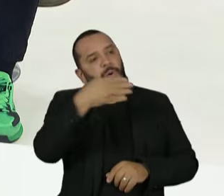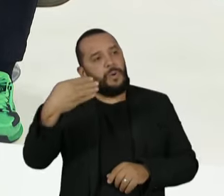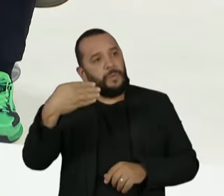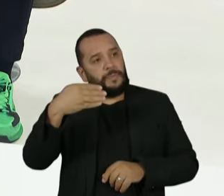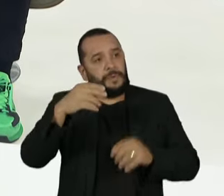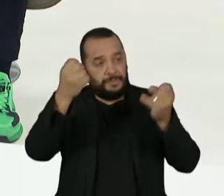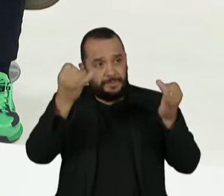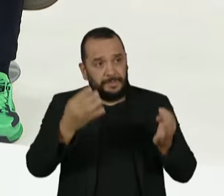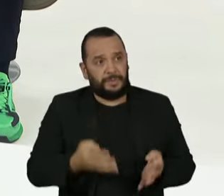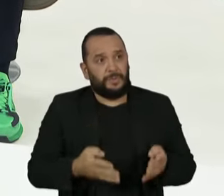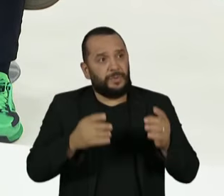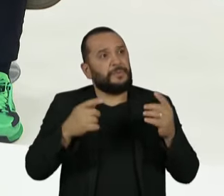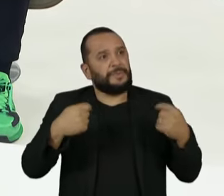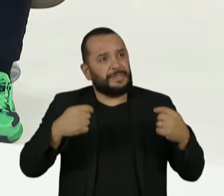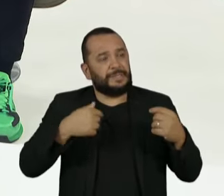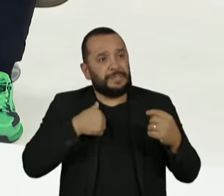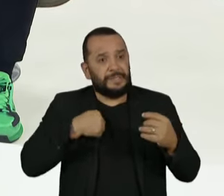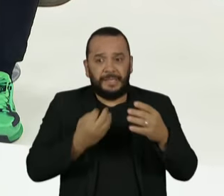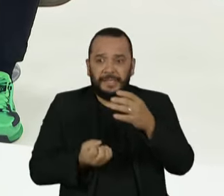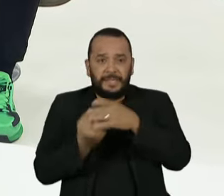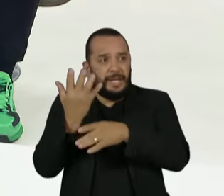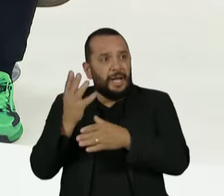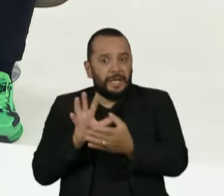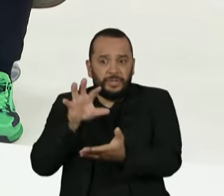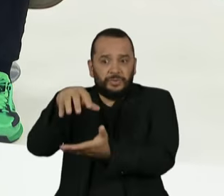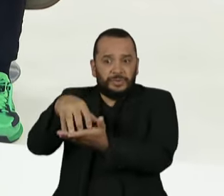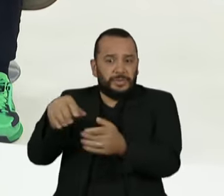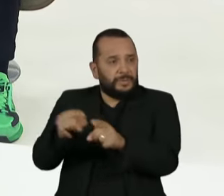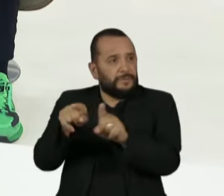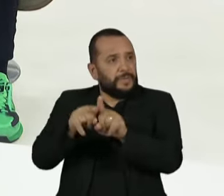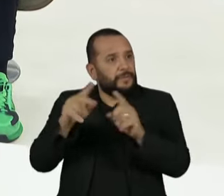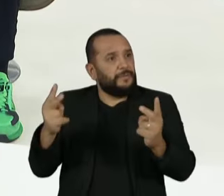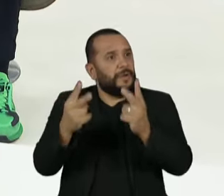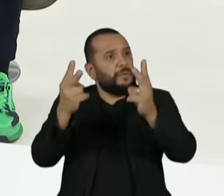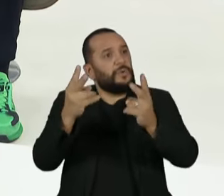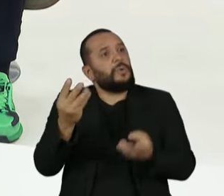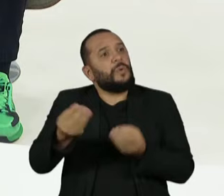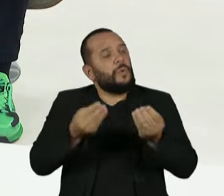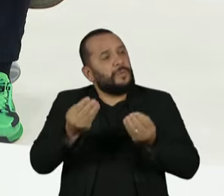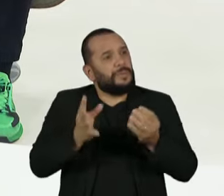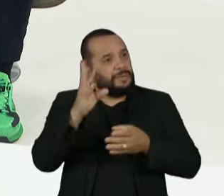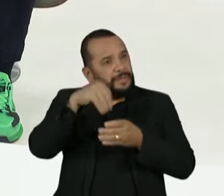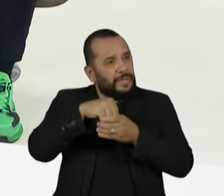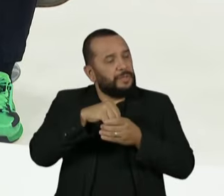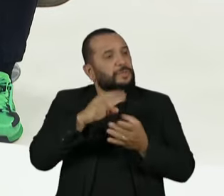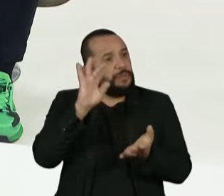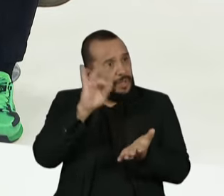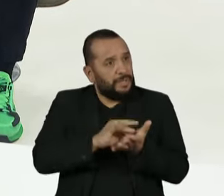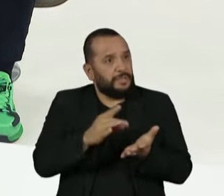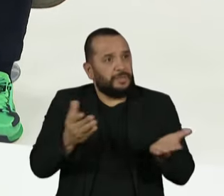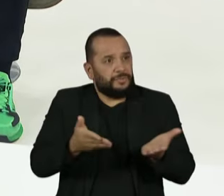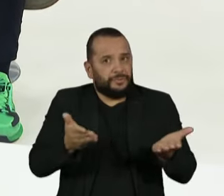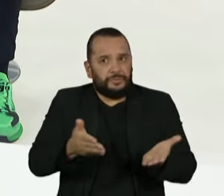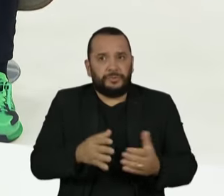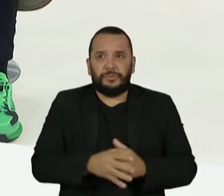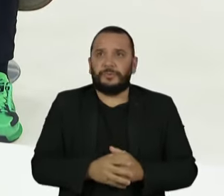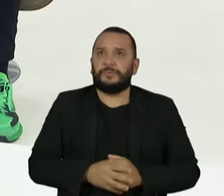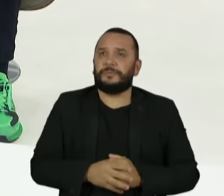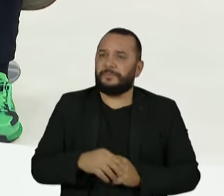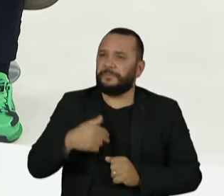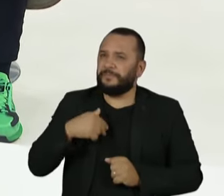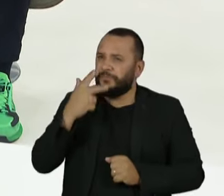necessário Reinventar instituições e valores a partir da realidade que a gente vive como se faz isso eu acho